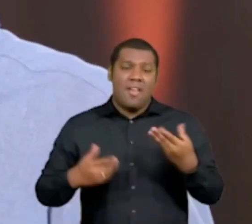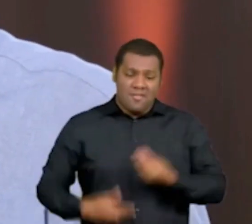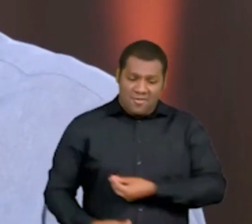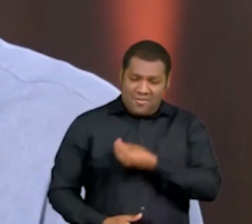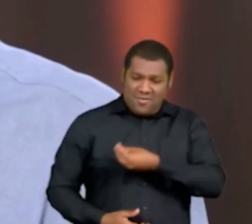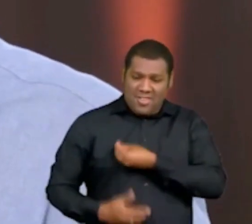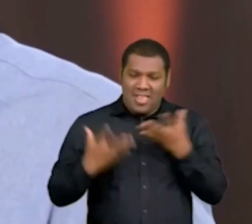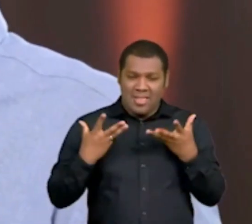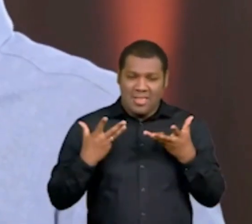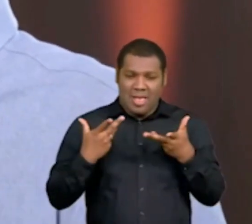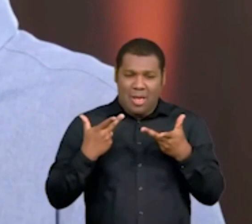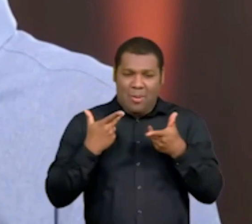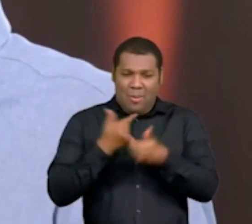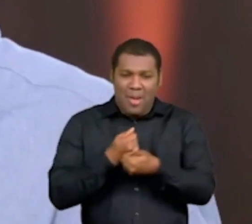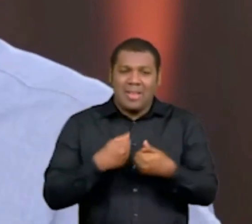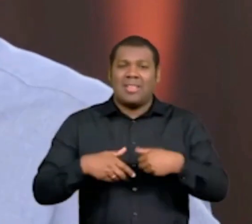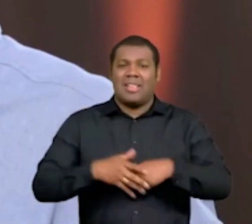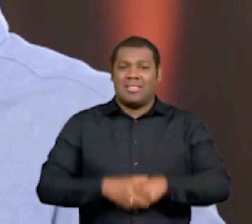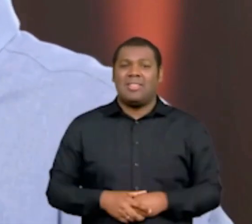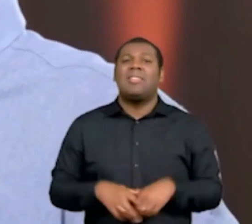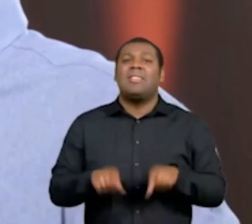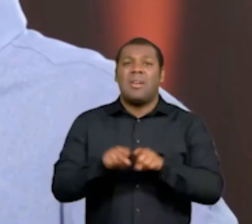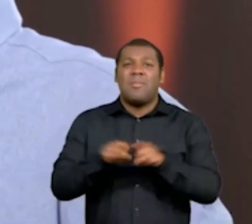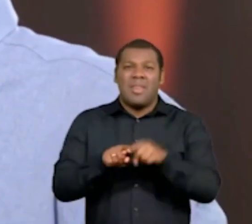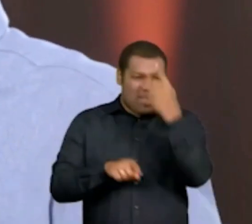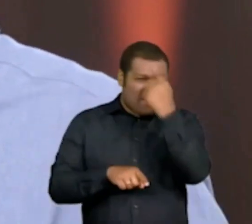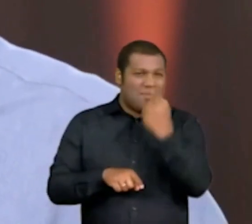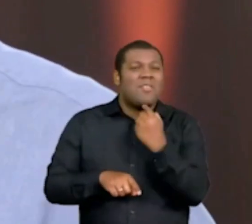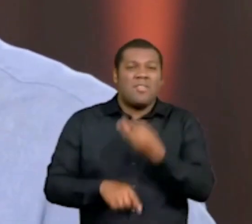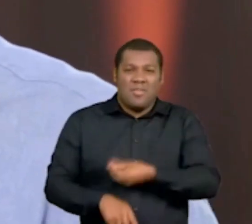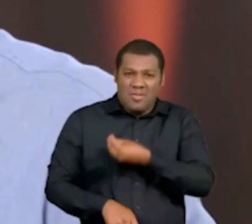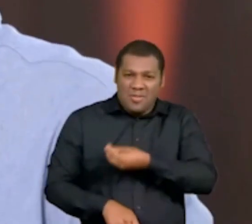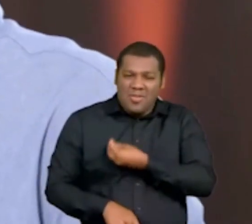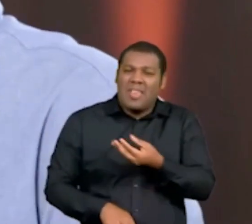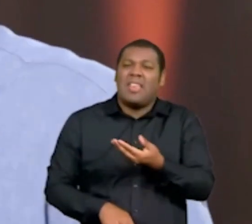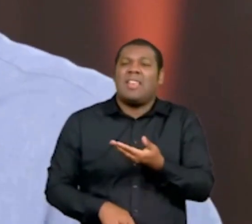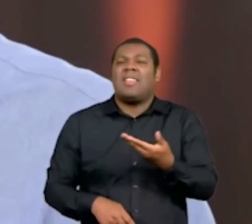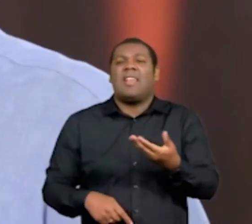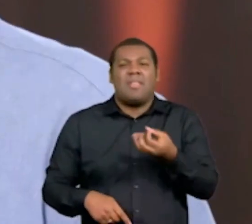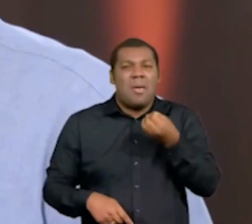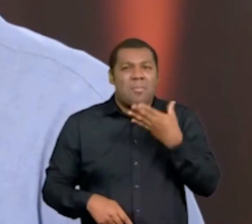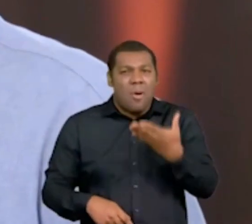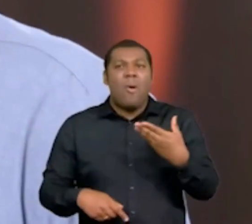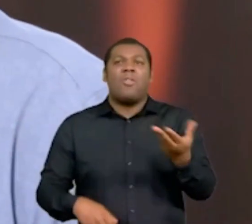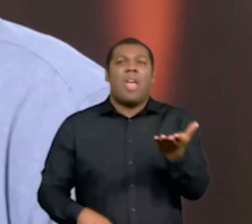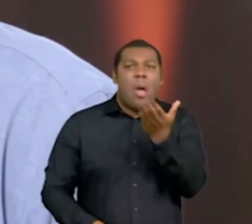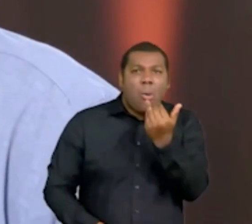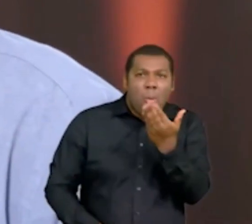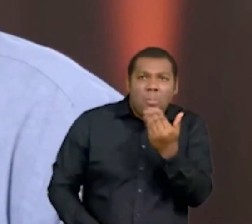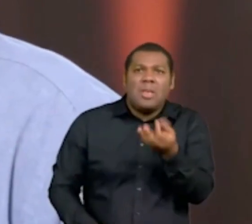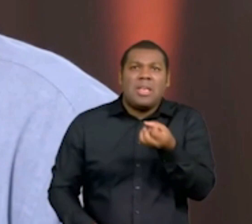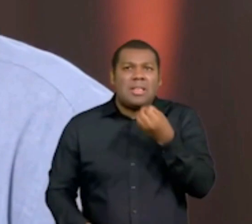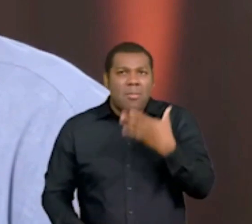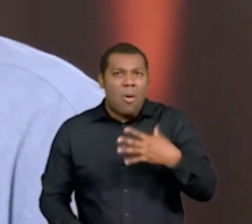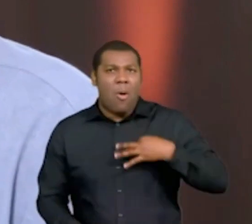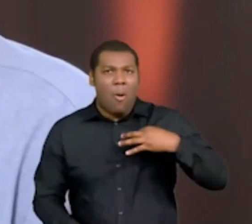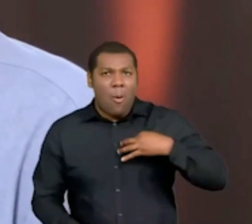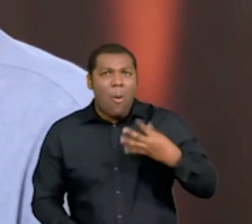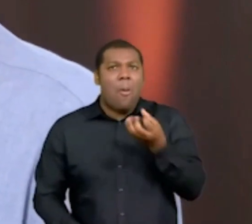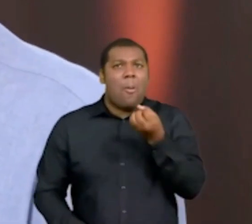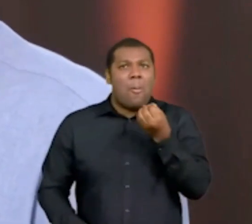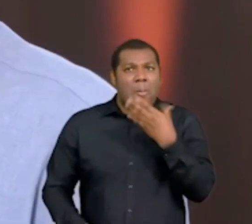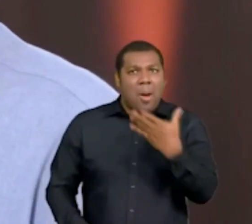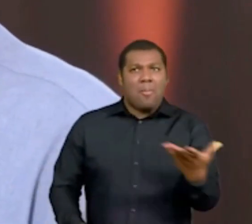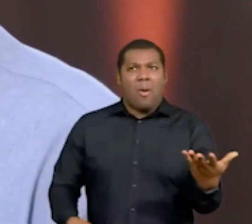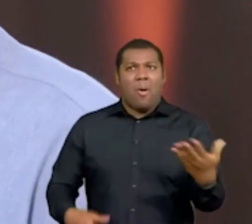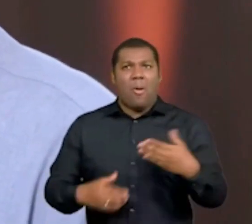vida, sabe, com casa melhor, com salário melhor, com comida melhor, com roupa melhor. Ou seja, é isso que as pessoas querem. E